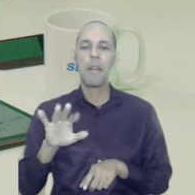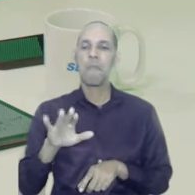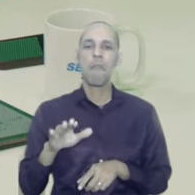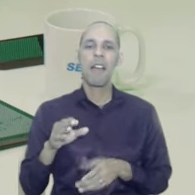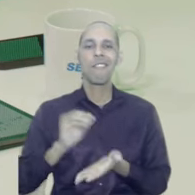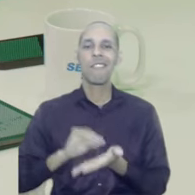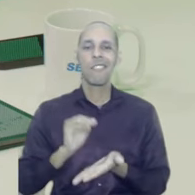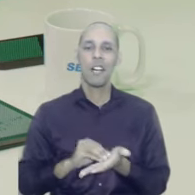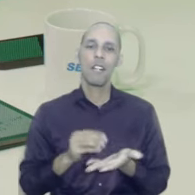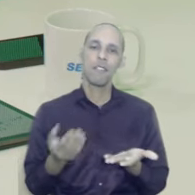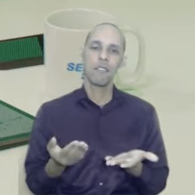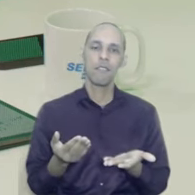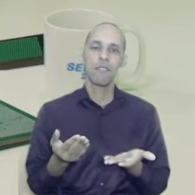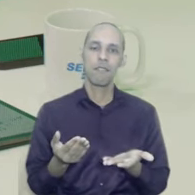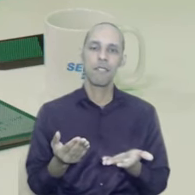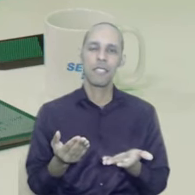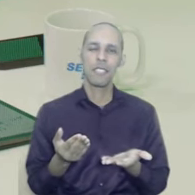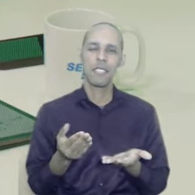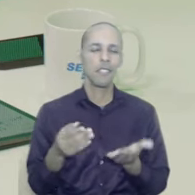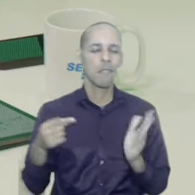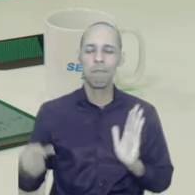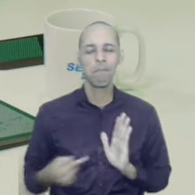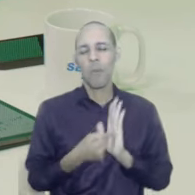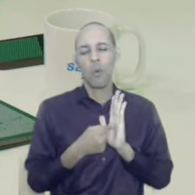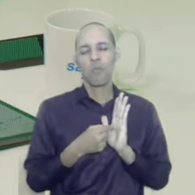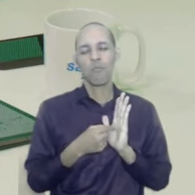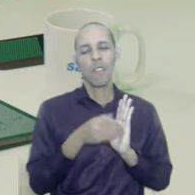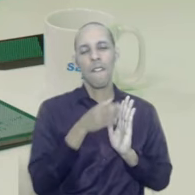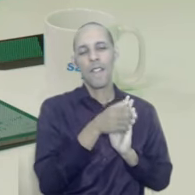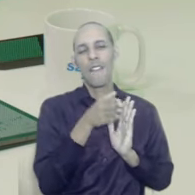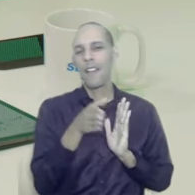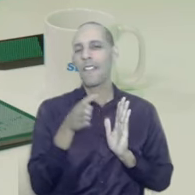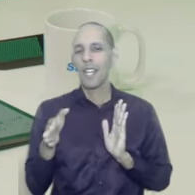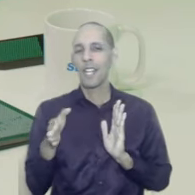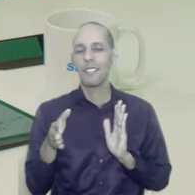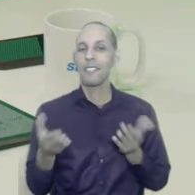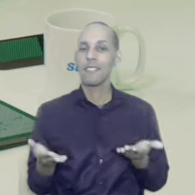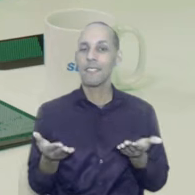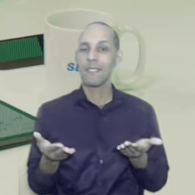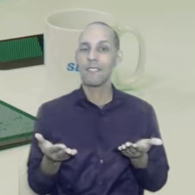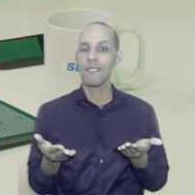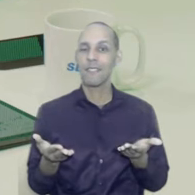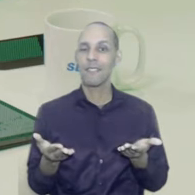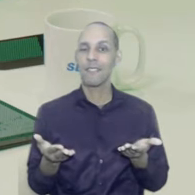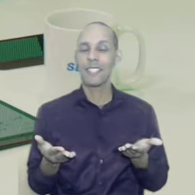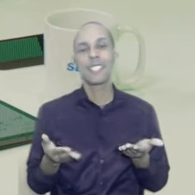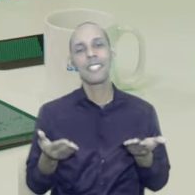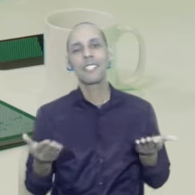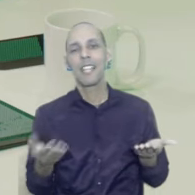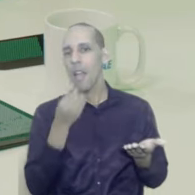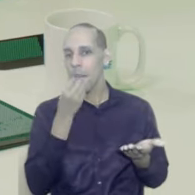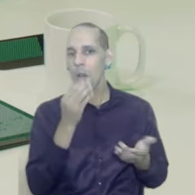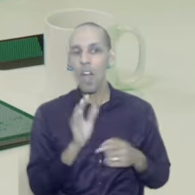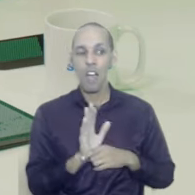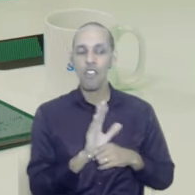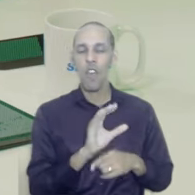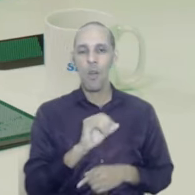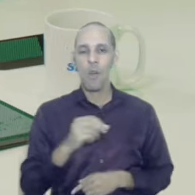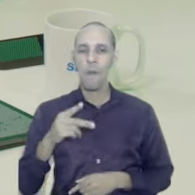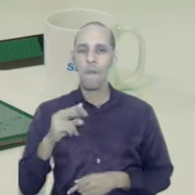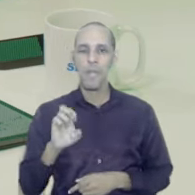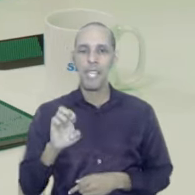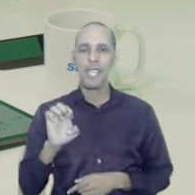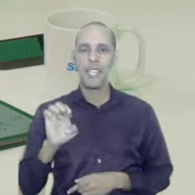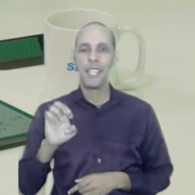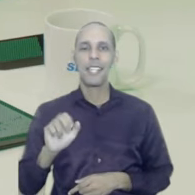muito cirúrgico o o que é feito ali isso traz ganho se traz ganho pra cooperativa no final doa traz ganho